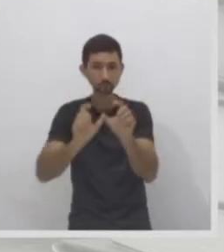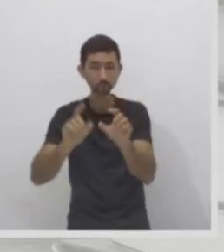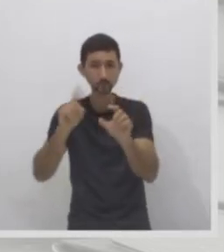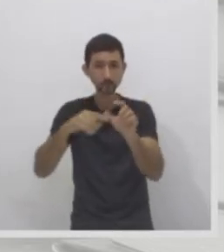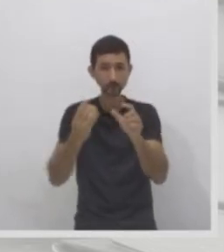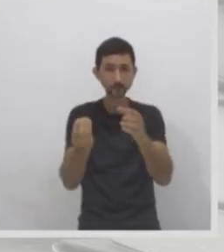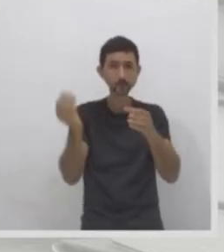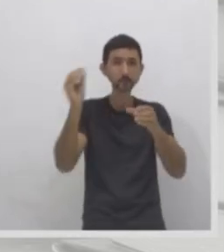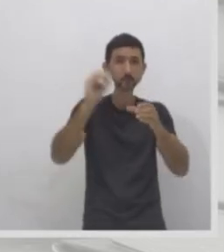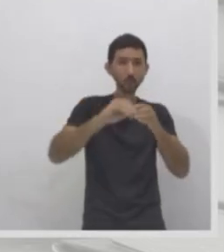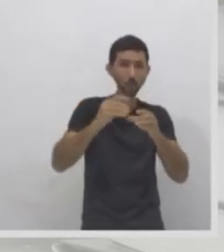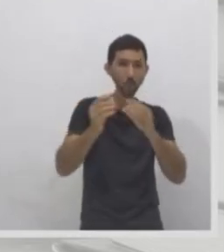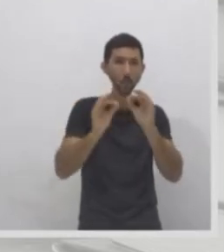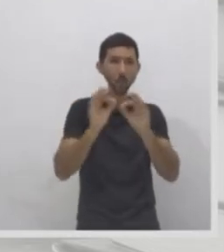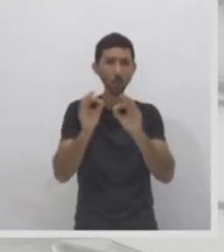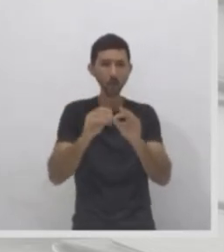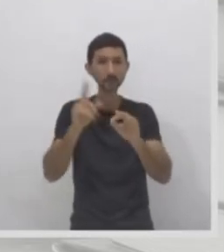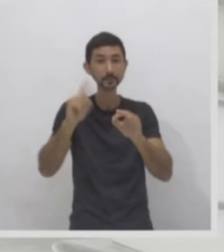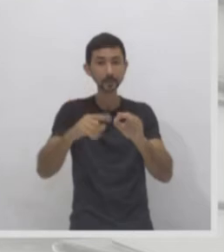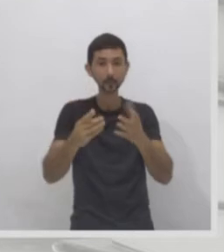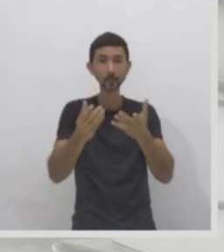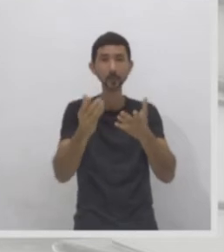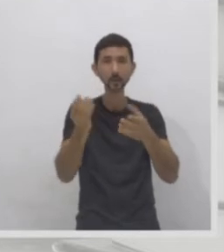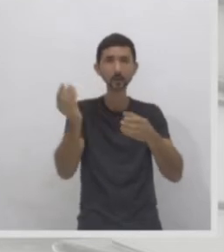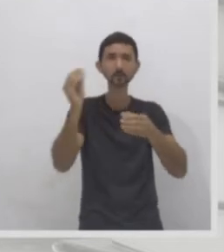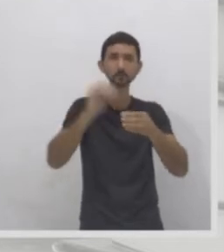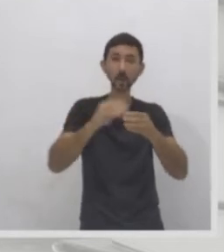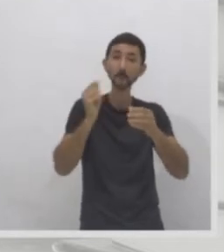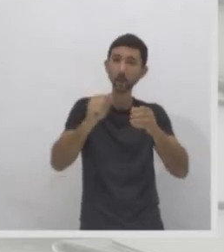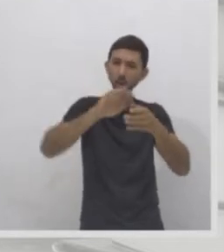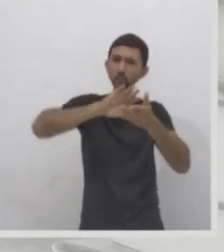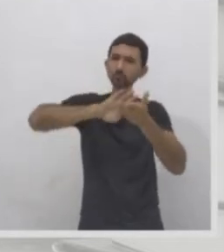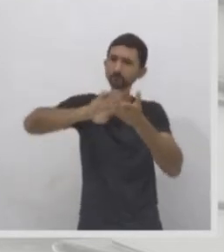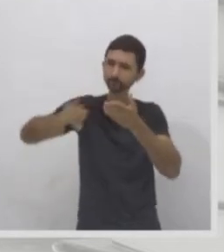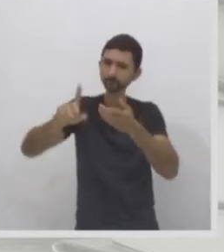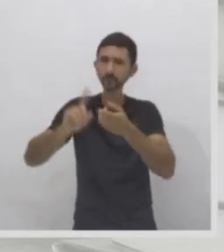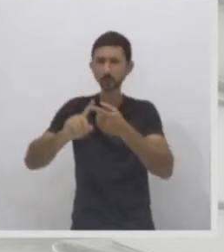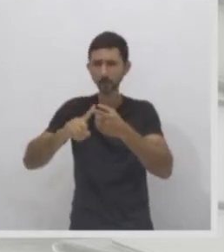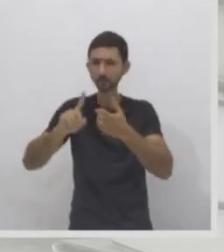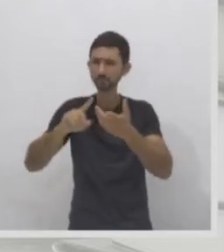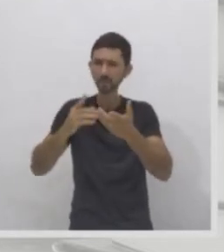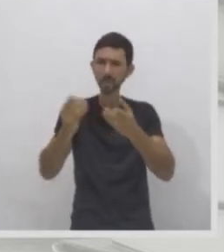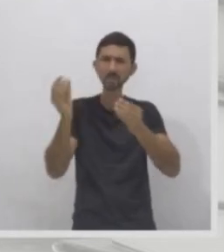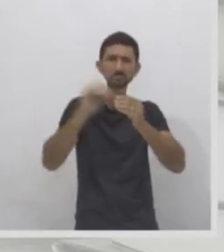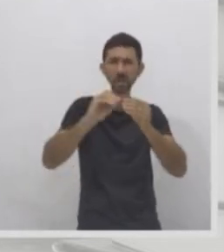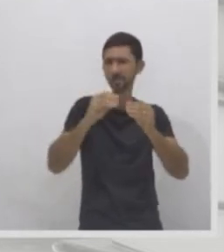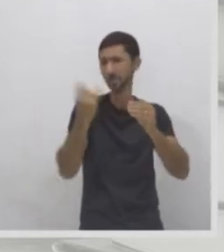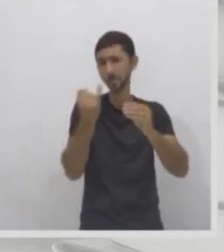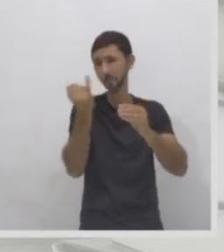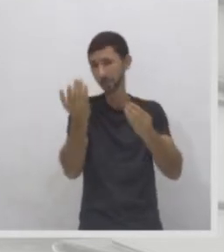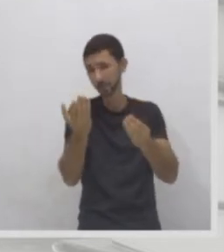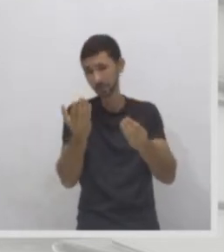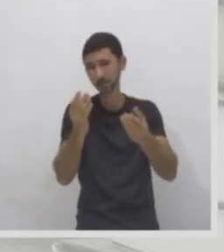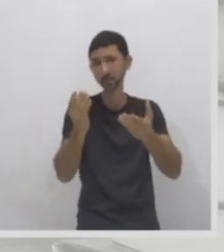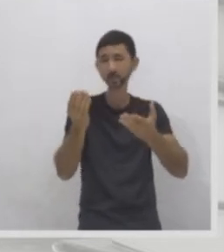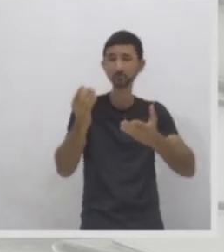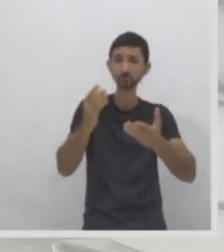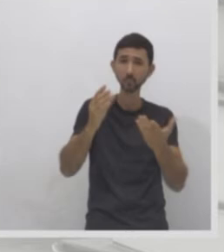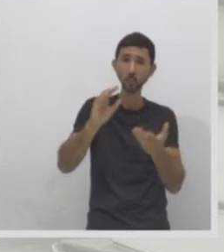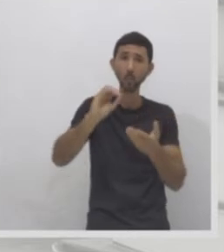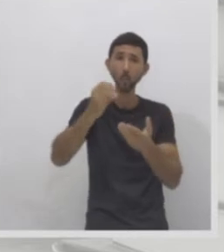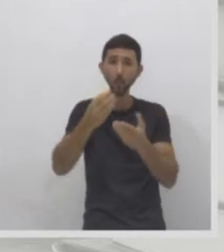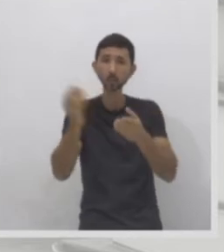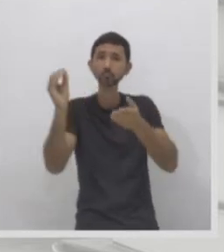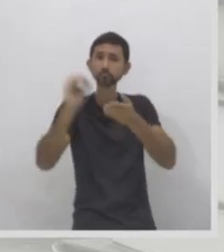gente usa um brinco, uma pulseira. É um acessório, pode ser retirado. Diferente dos termos que nós chamamos de termos essenciais